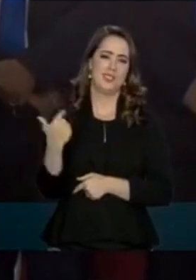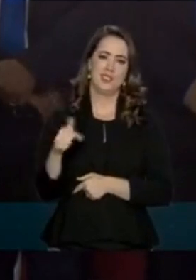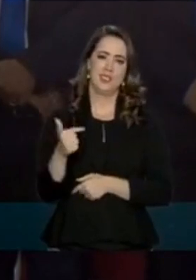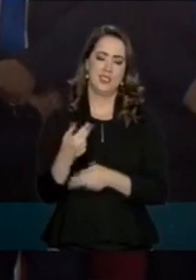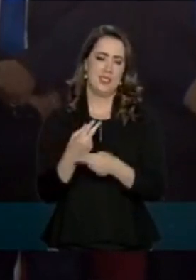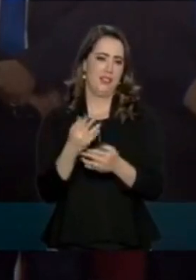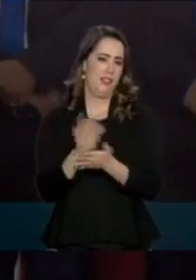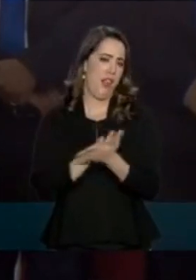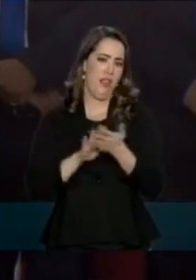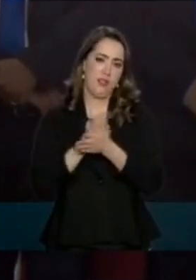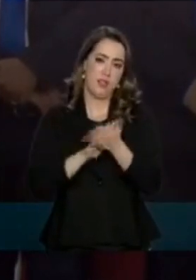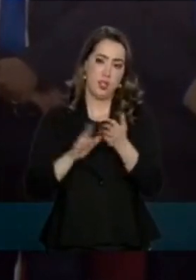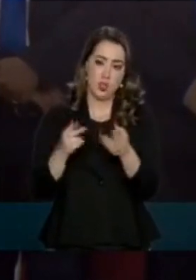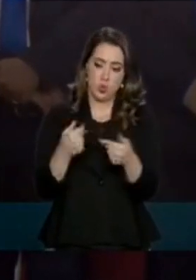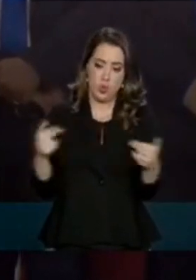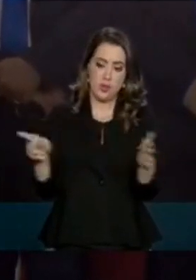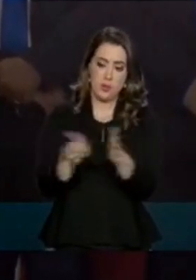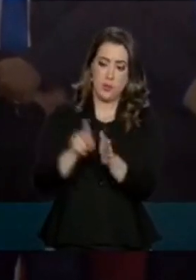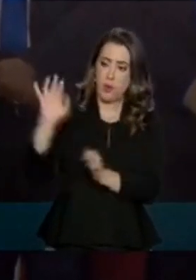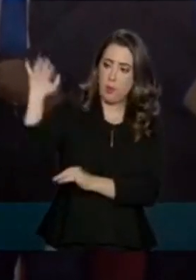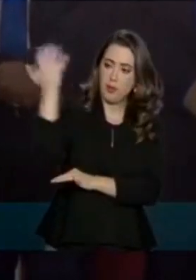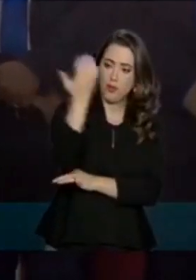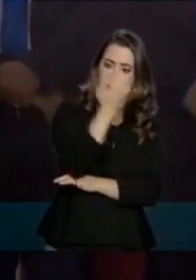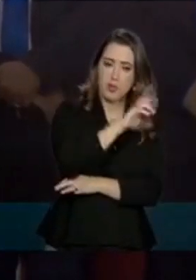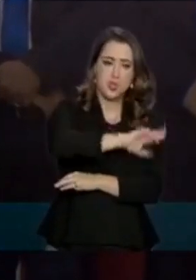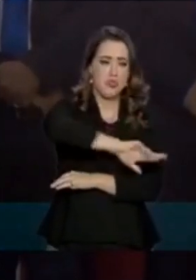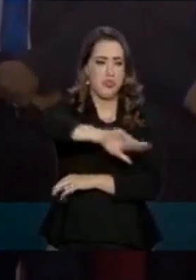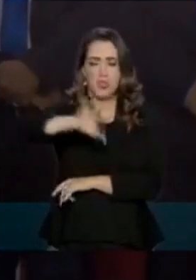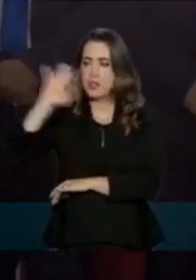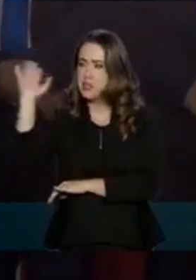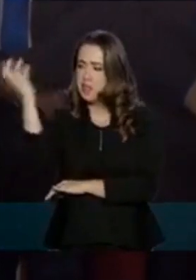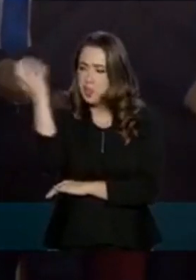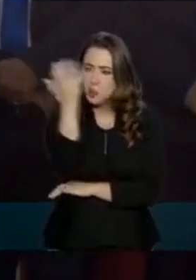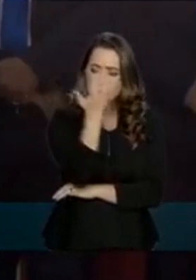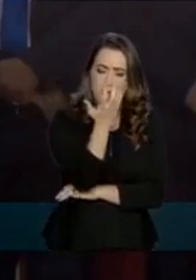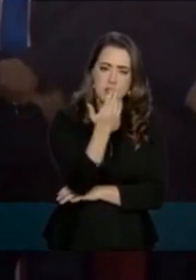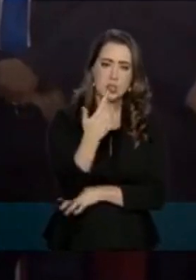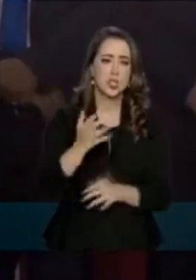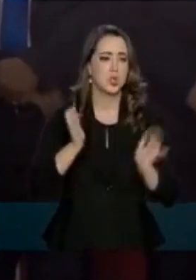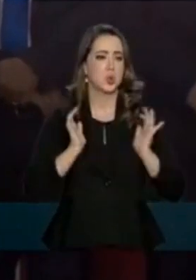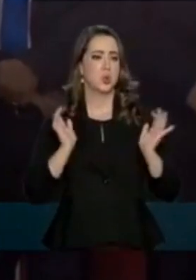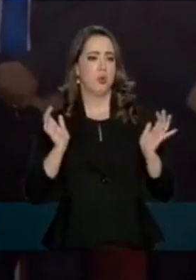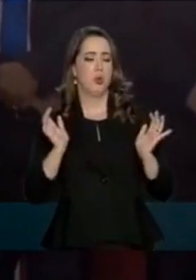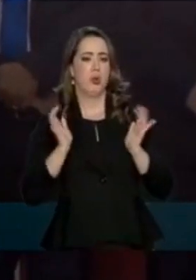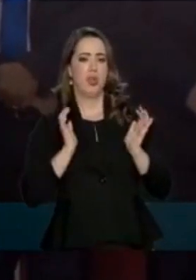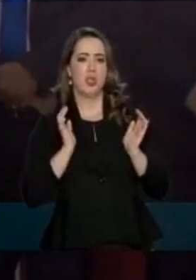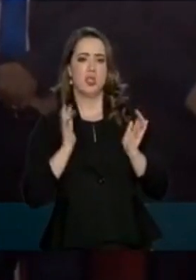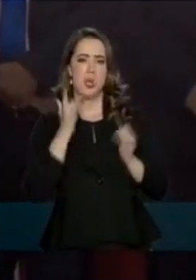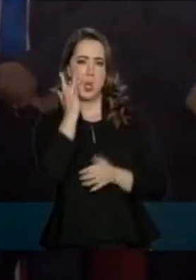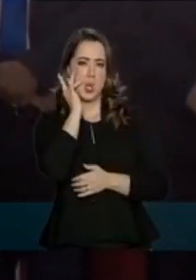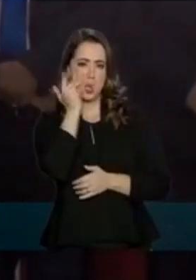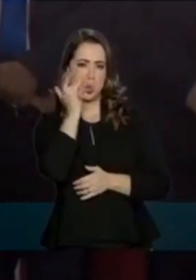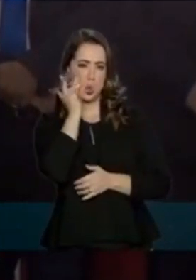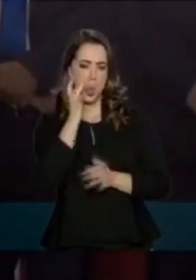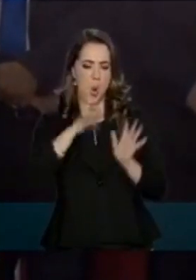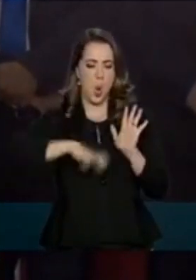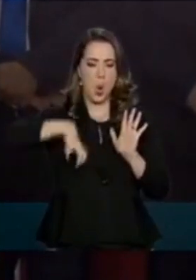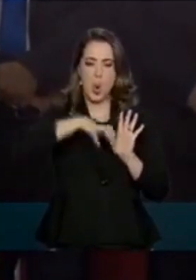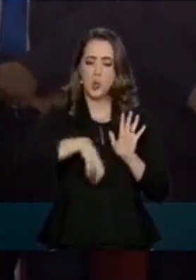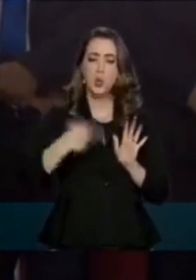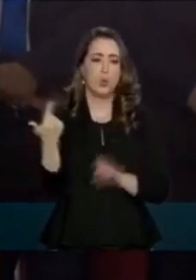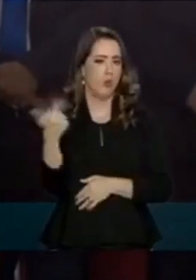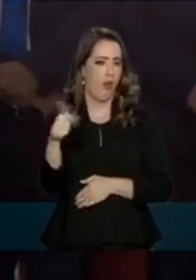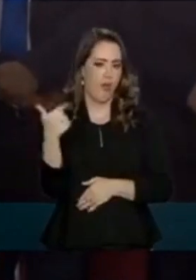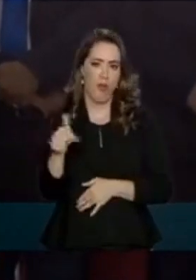recursos naturais, de biodiversidade, de riquezas minerais,